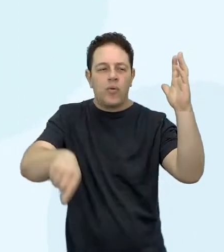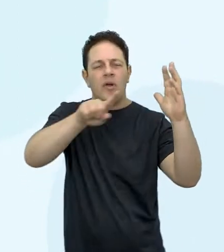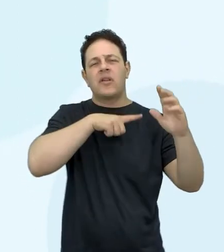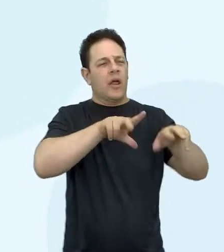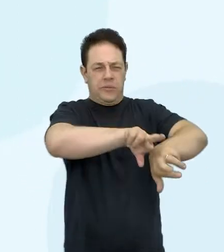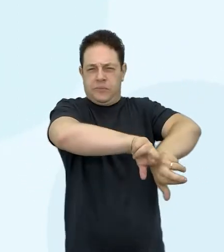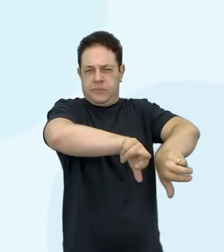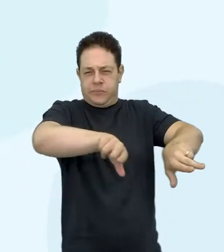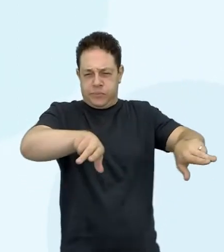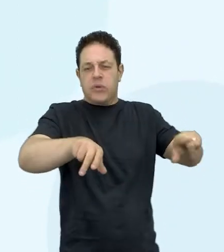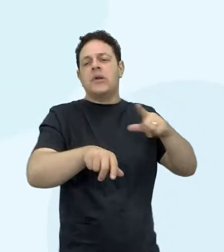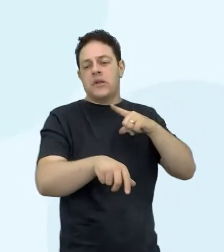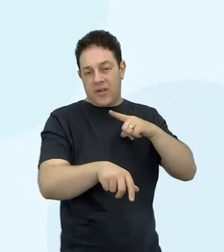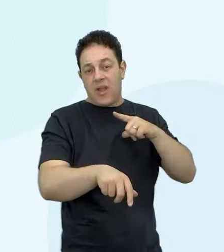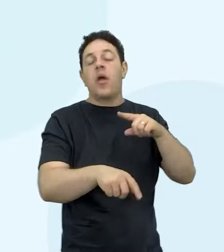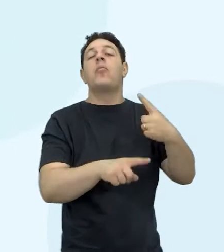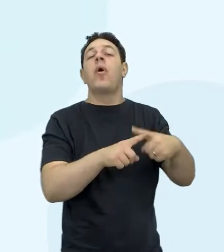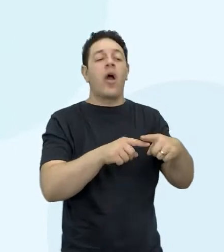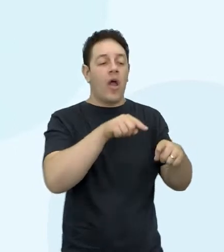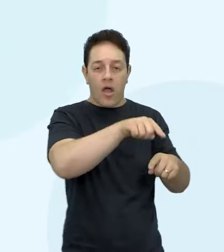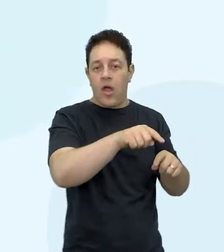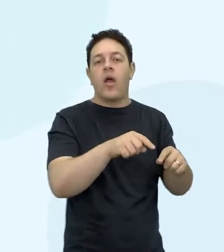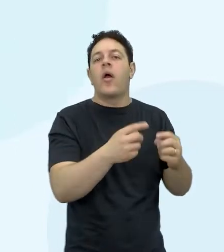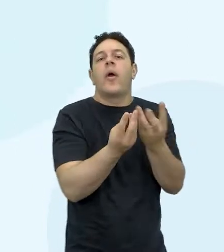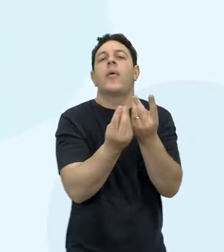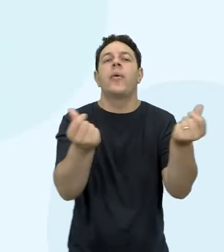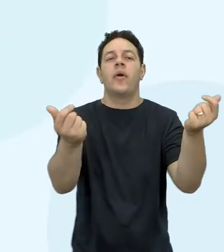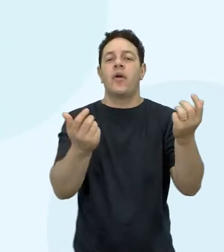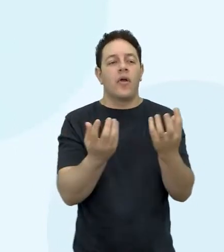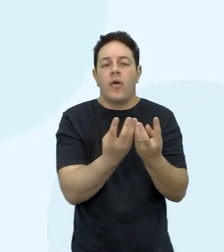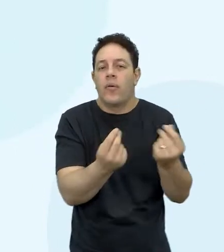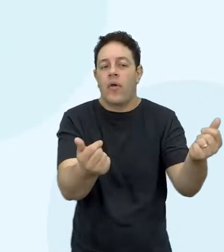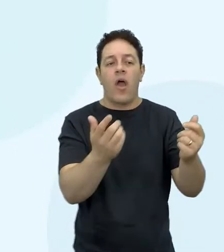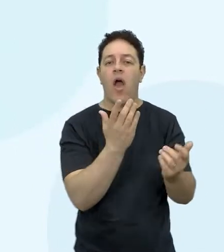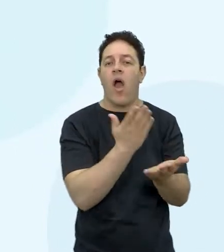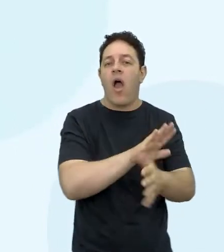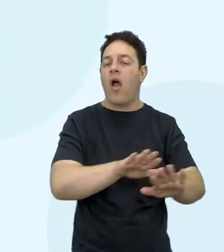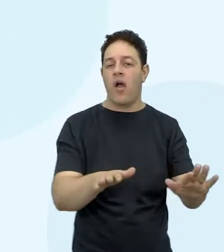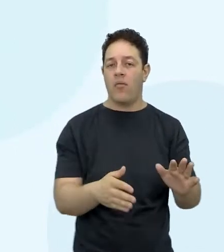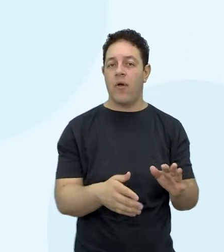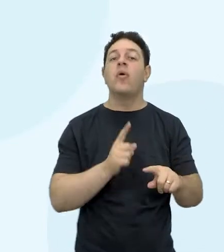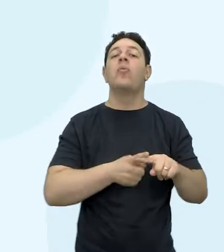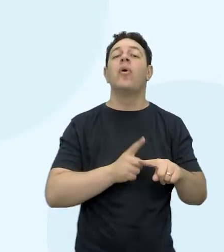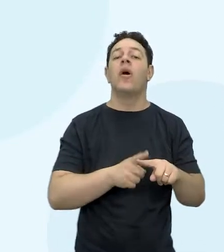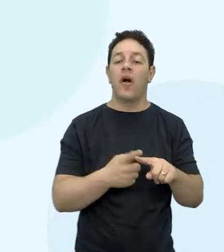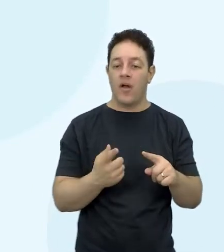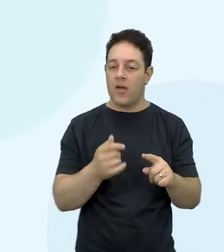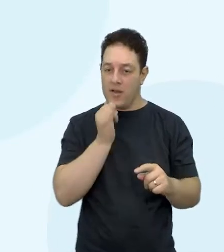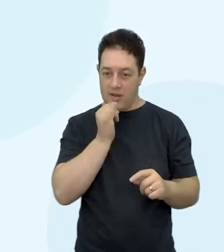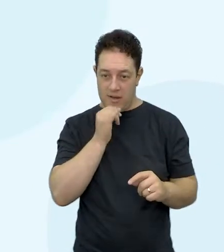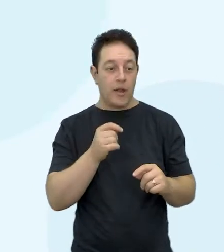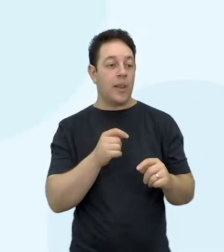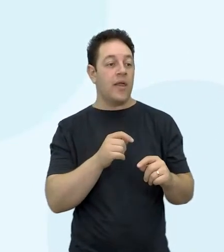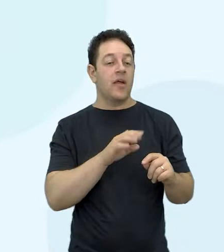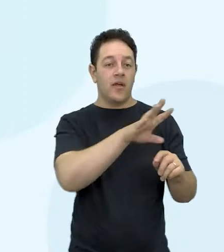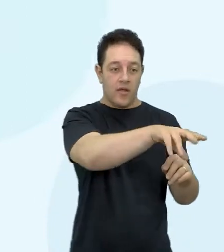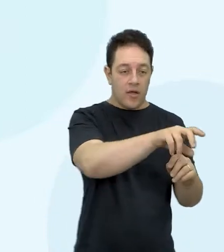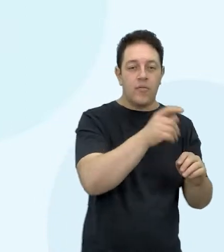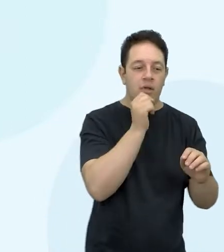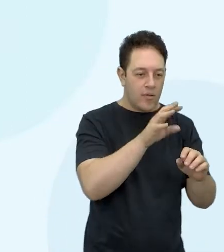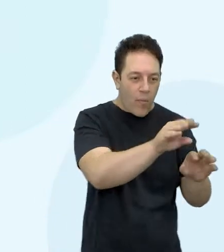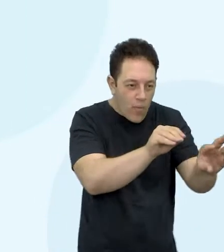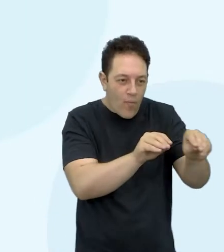acaba logo, tá bom? E se esgota, não tem como. Como a gente fala que esgota, porque quando você devolve para a natureza,